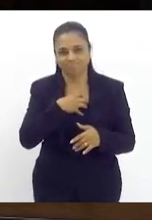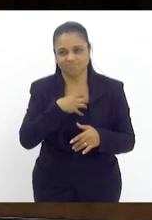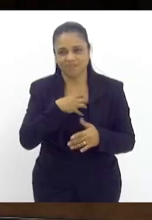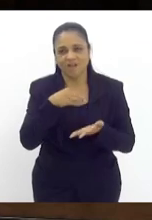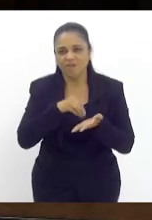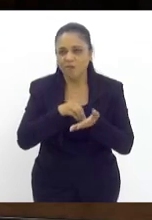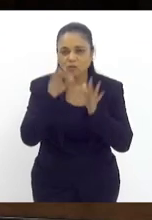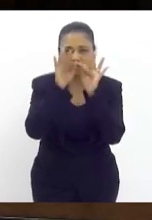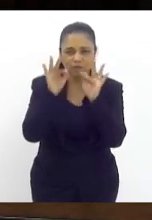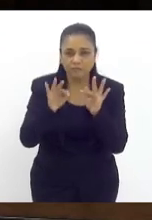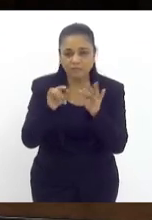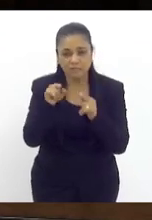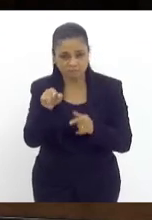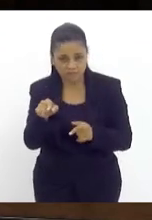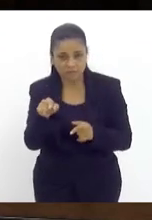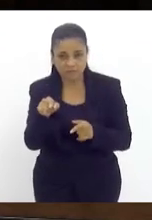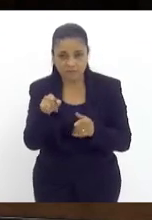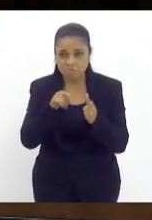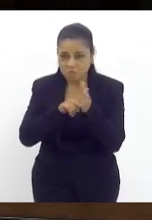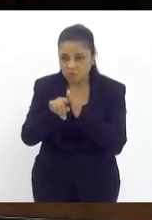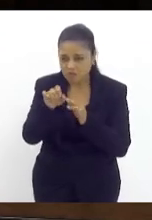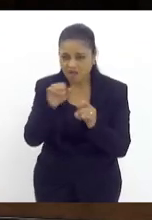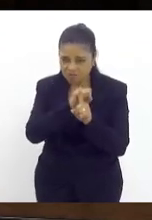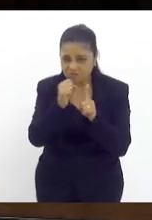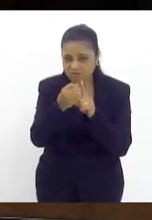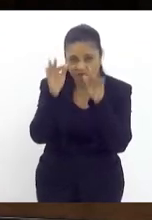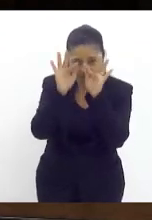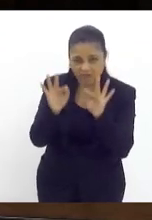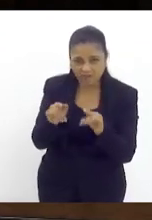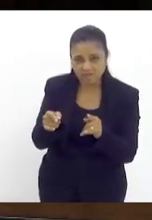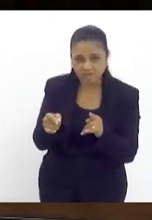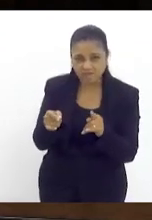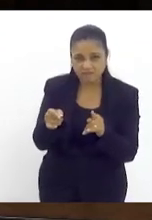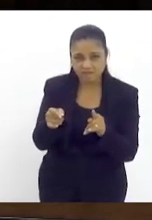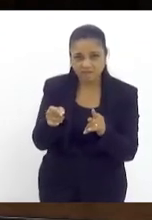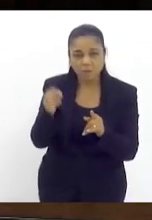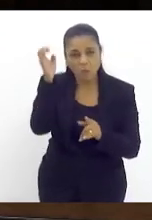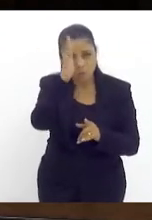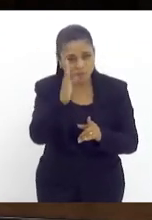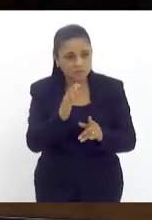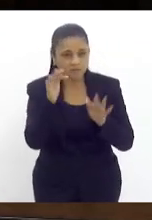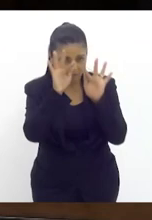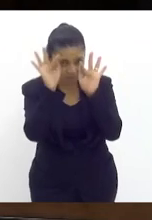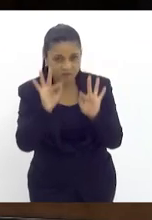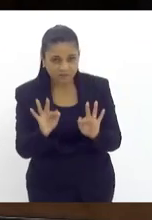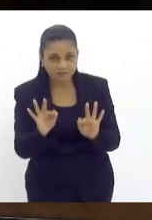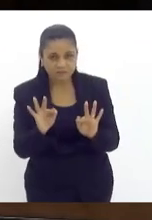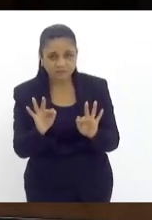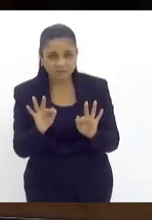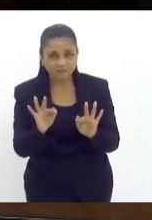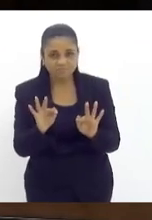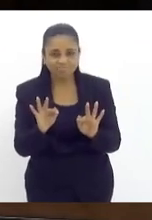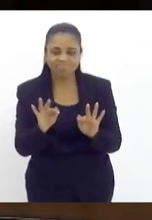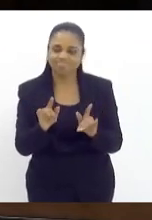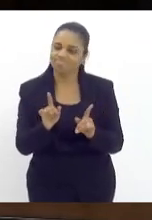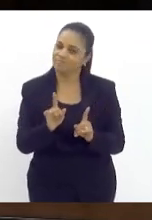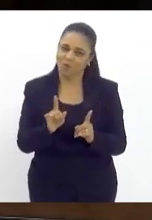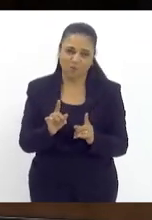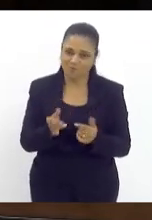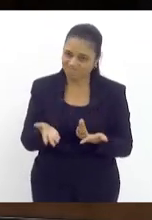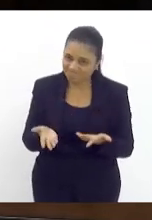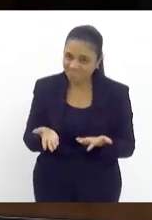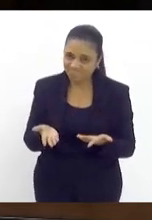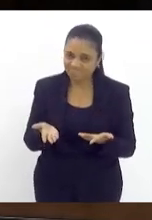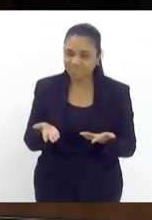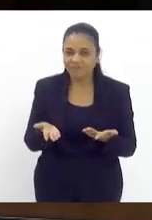as pessoas estão felizes? A sociedade está feliz? Assim nós estamos fazendo o brasileiro feliz? E não está. E não está. Né?